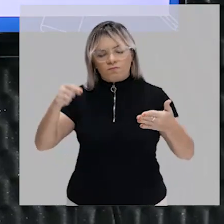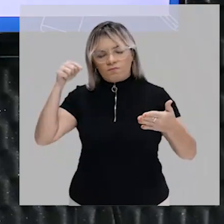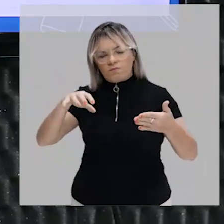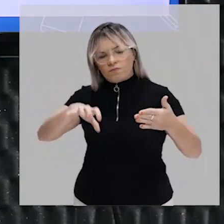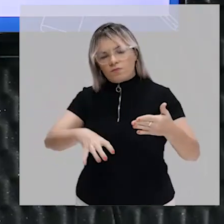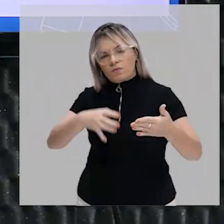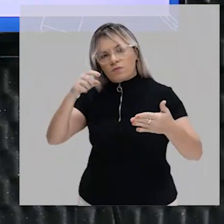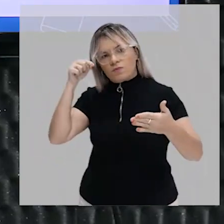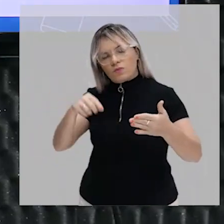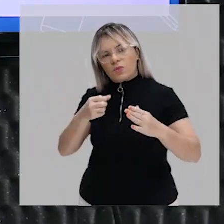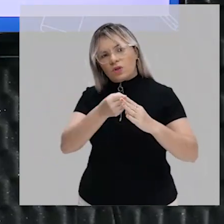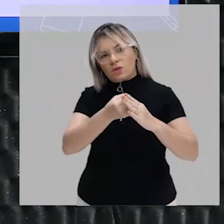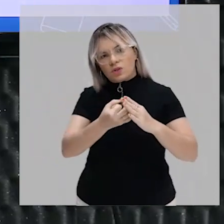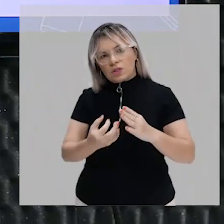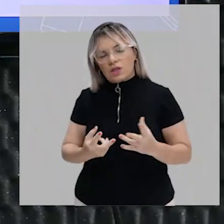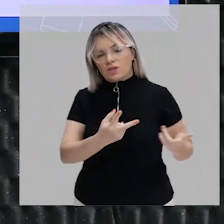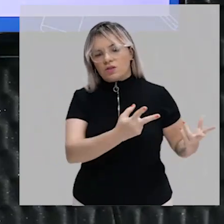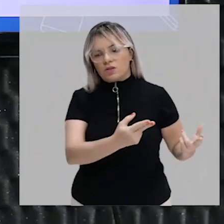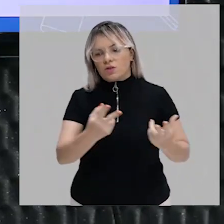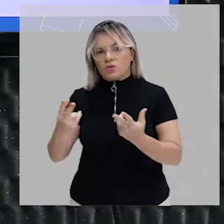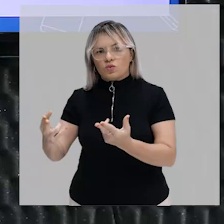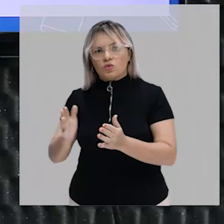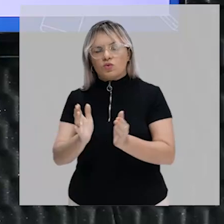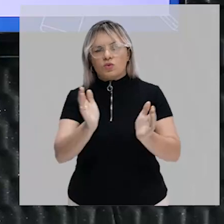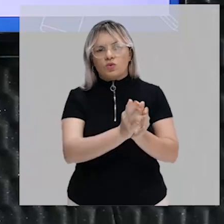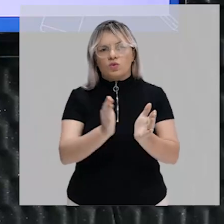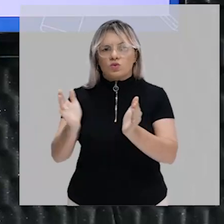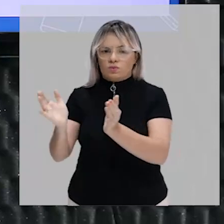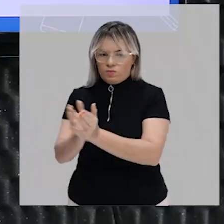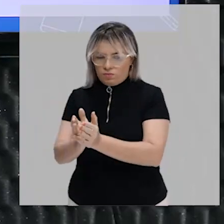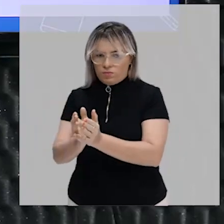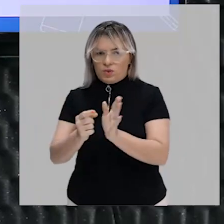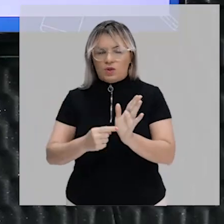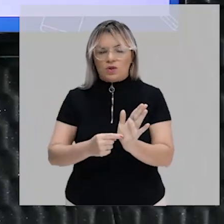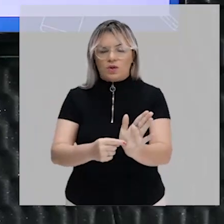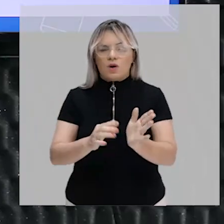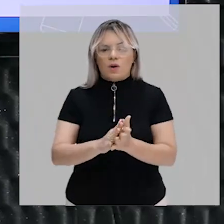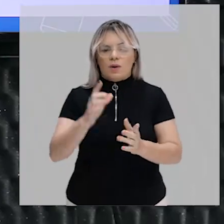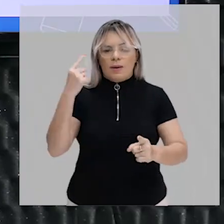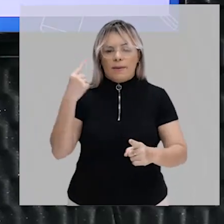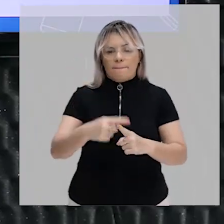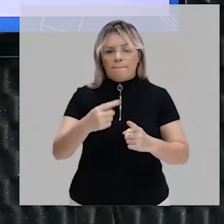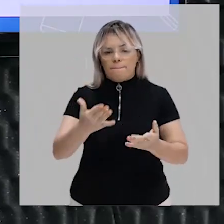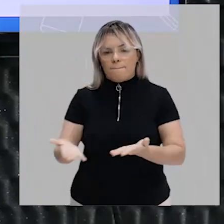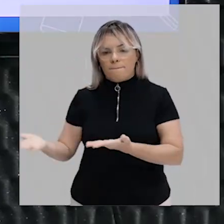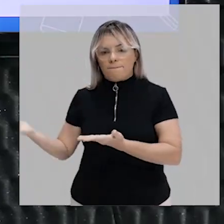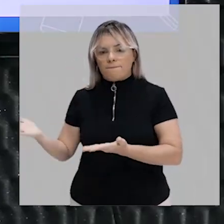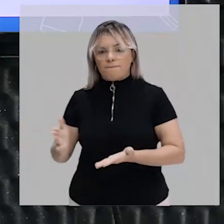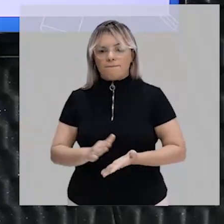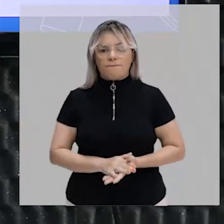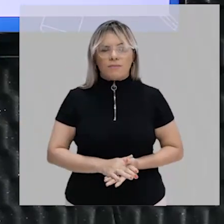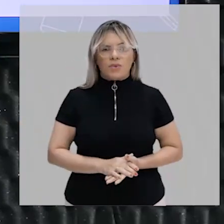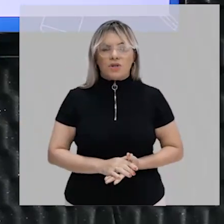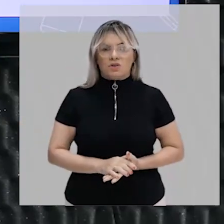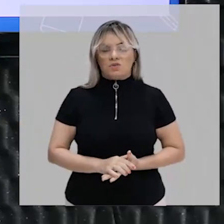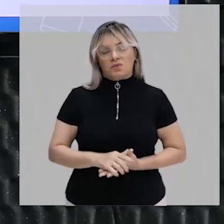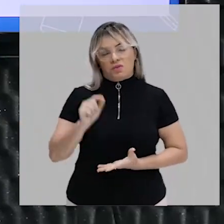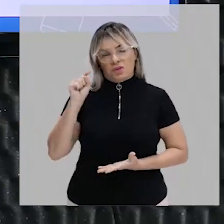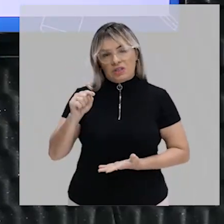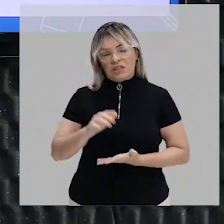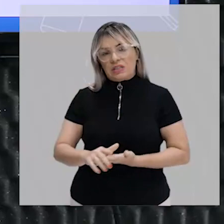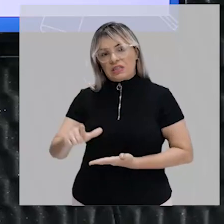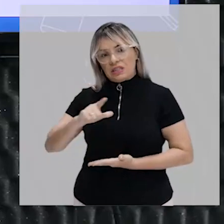aconteça de ter elementos em comum nos dois conjuntos dados. Então, por que disso? Porque tem o caso de não haver